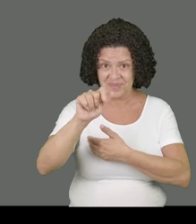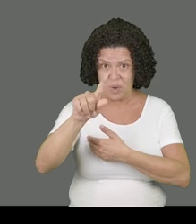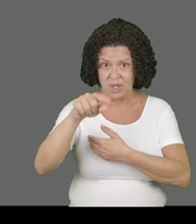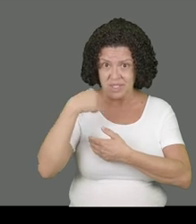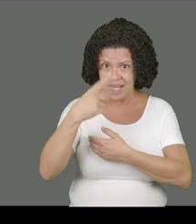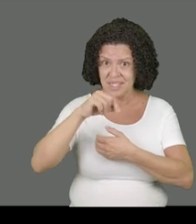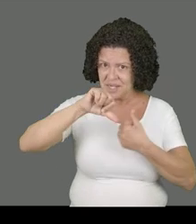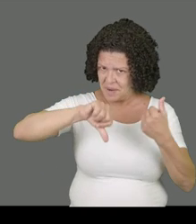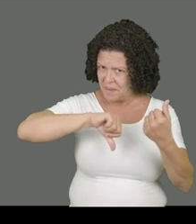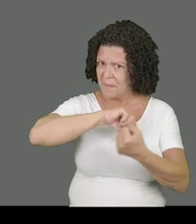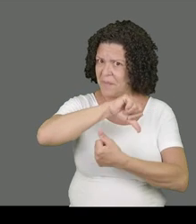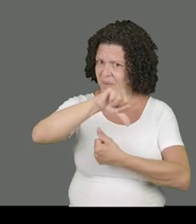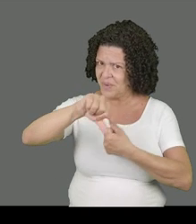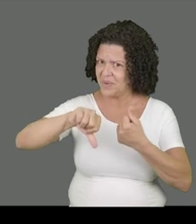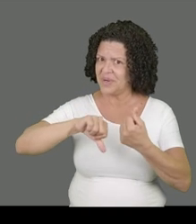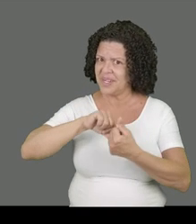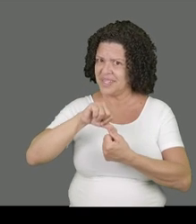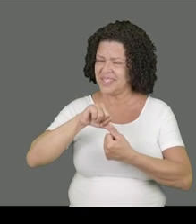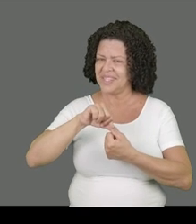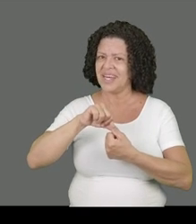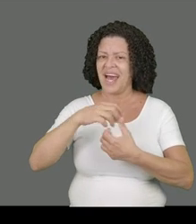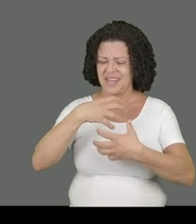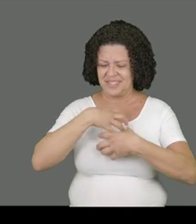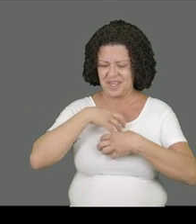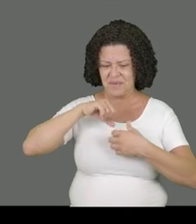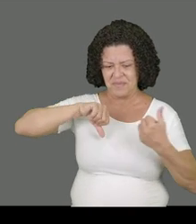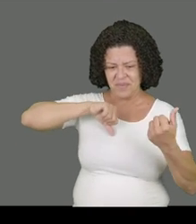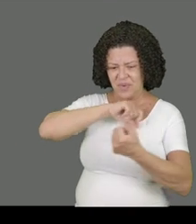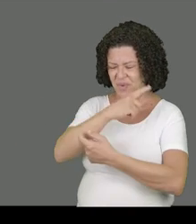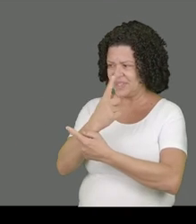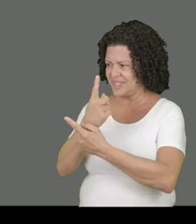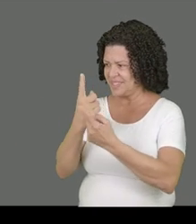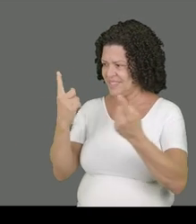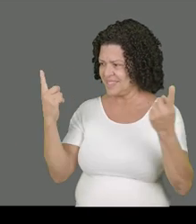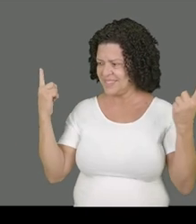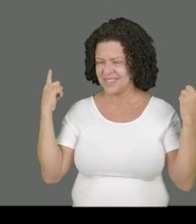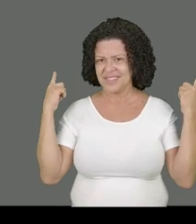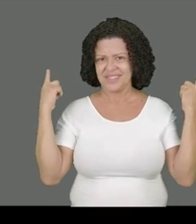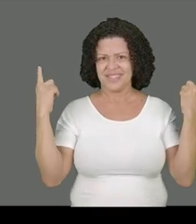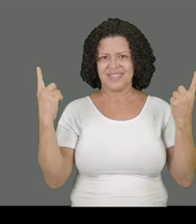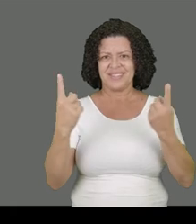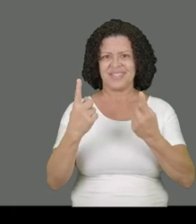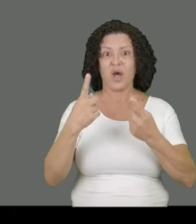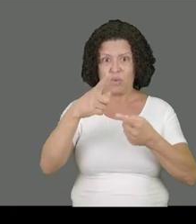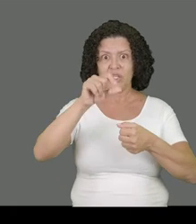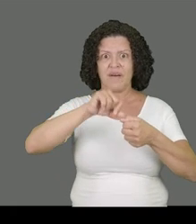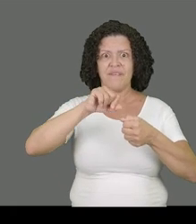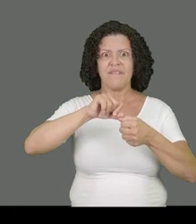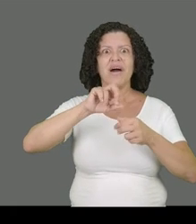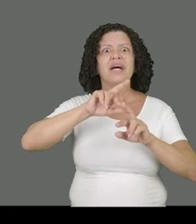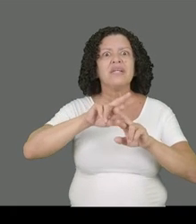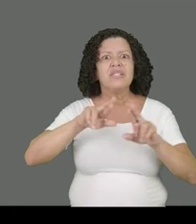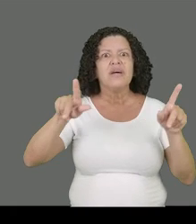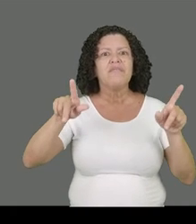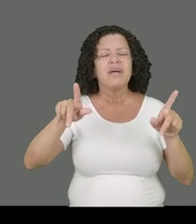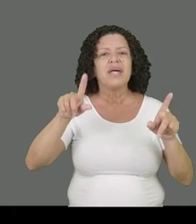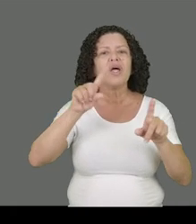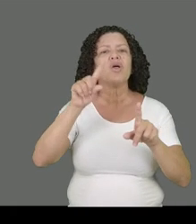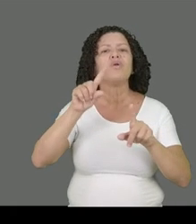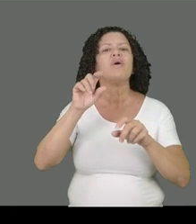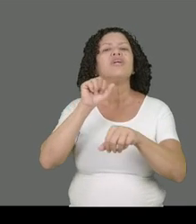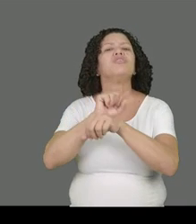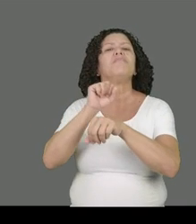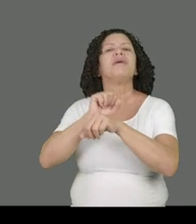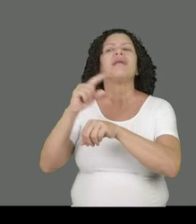modificarmos, quando nós nos modificamos, o nosso entorno começa a se modificar. Quando nós fazemos diferente, não